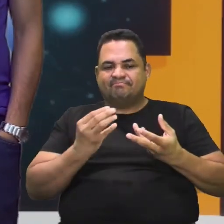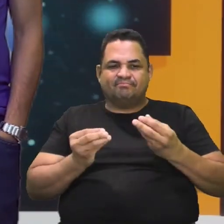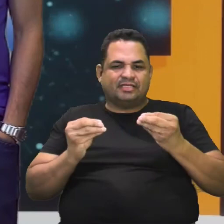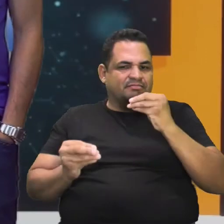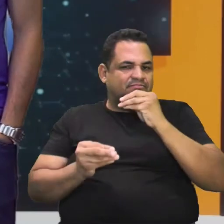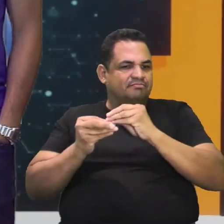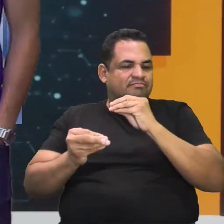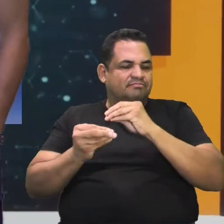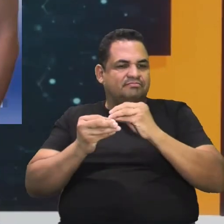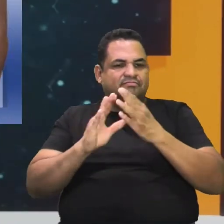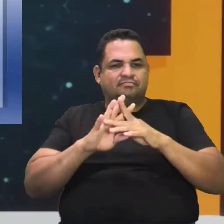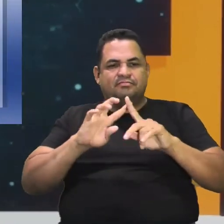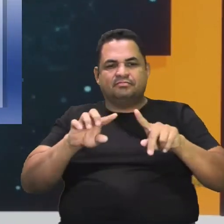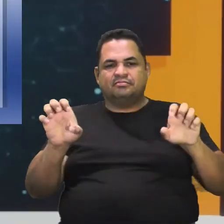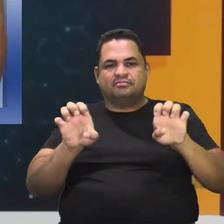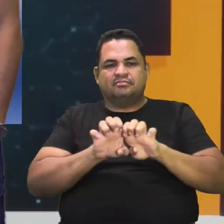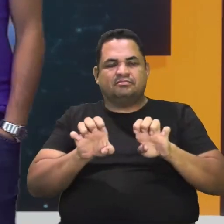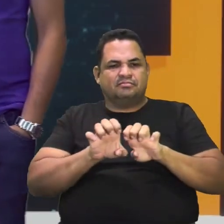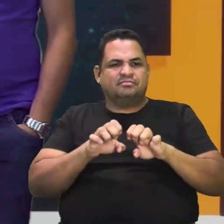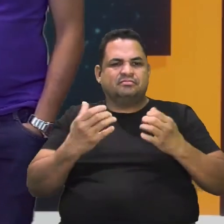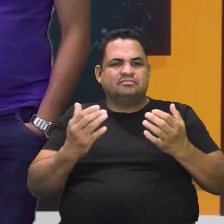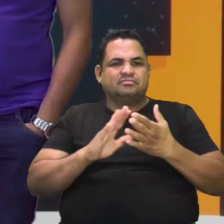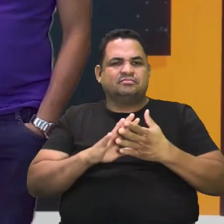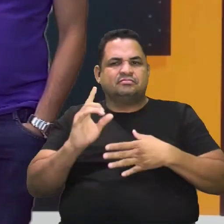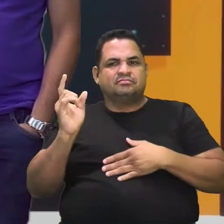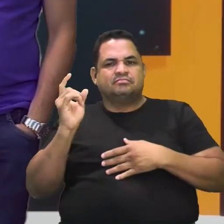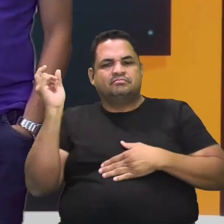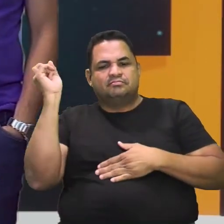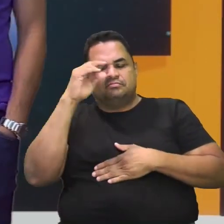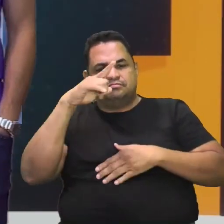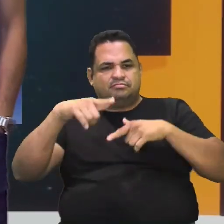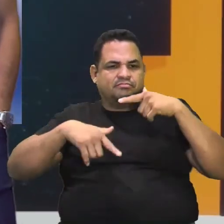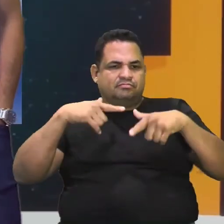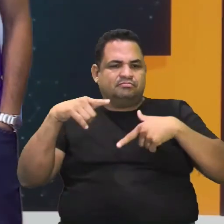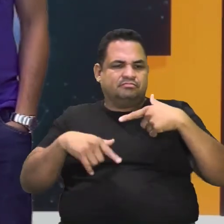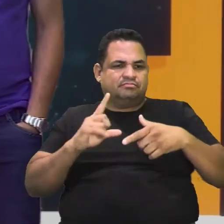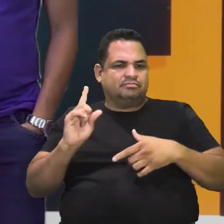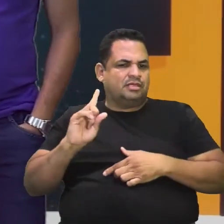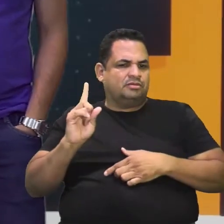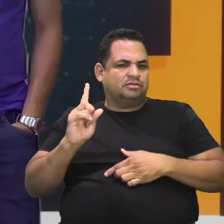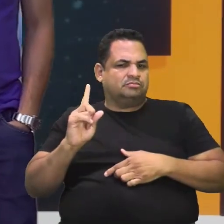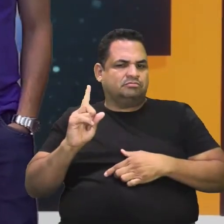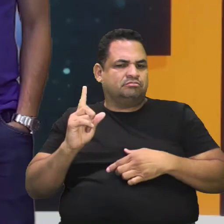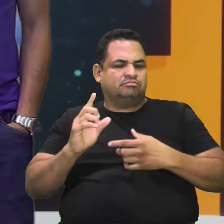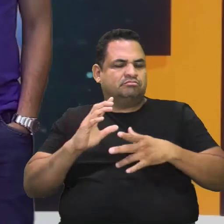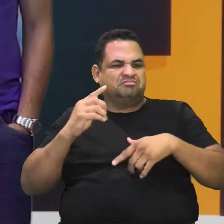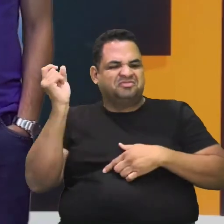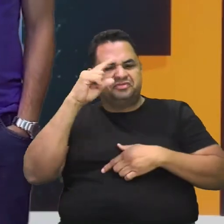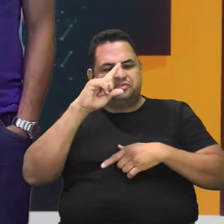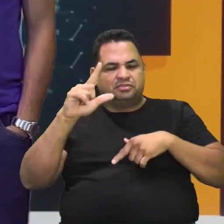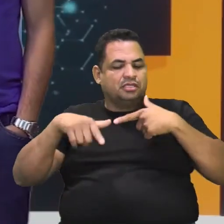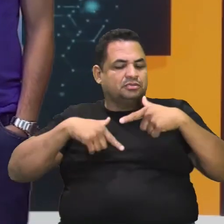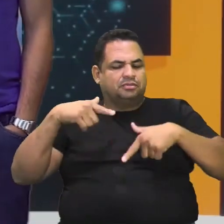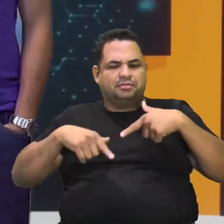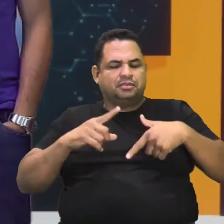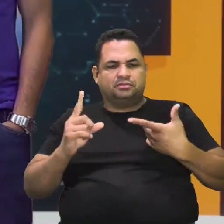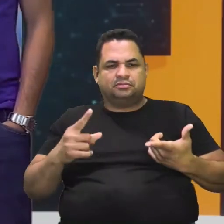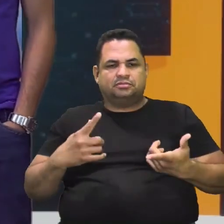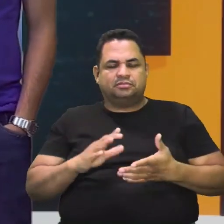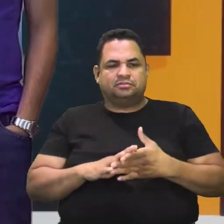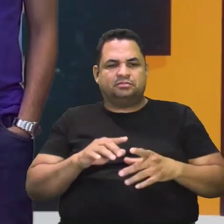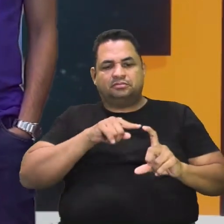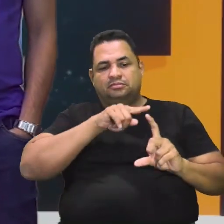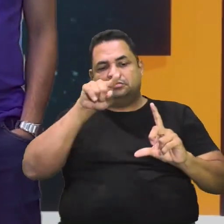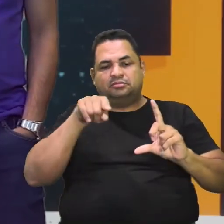mesmo, as equações, mas assim, é aquela história do difícil trabalhoso, né? Dá trabalho, mas não é difícil. Você identificar quem é o centro, quem